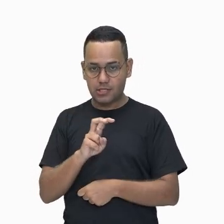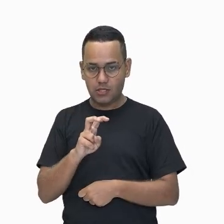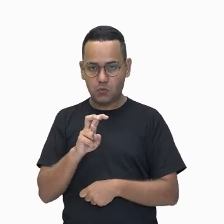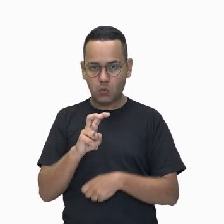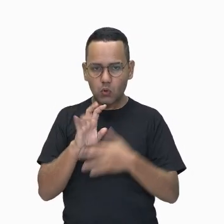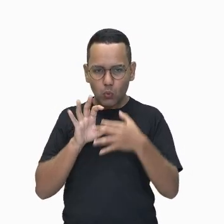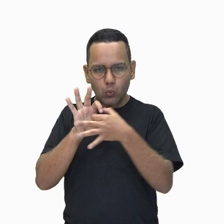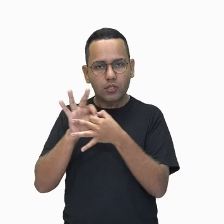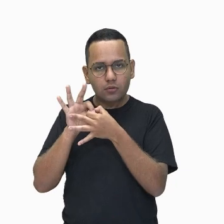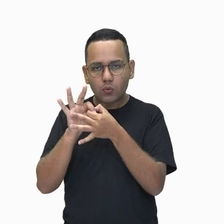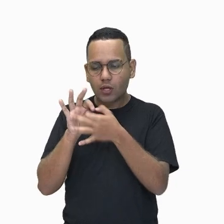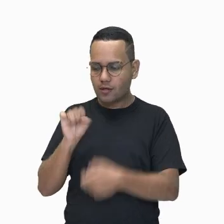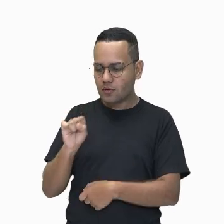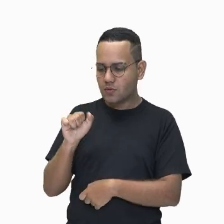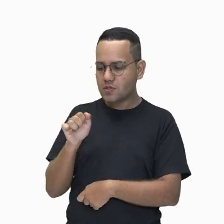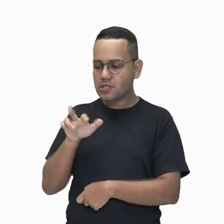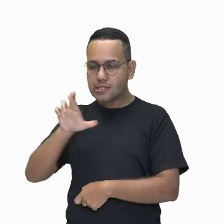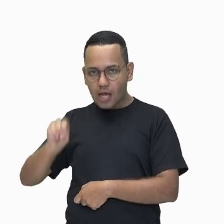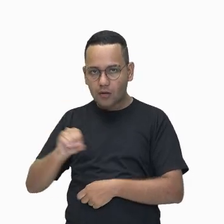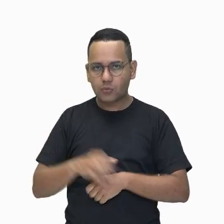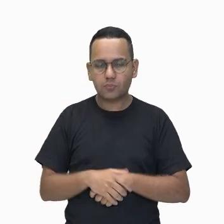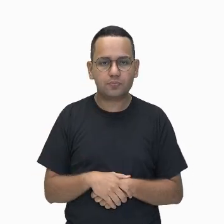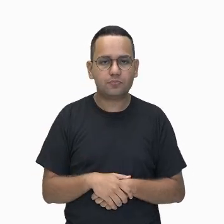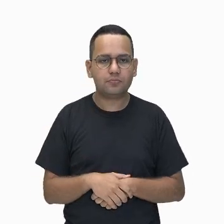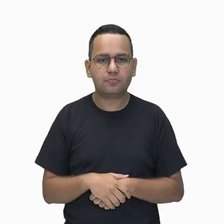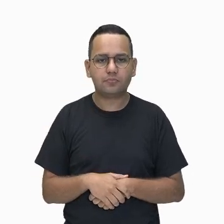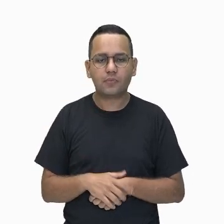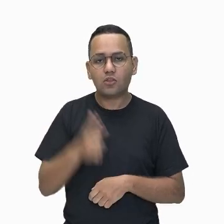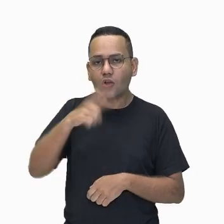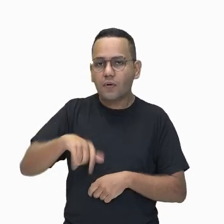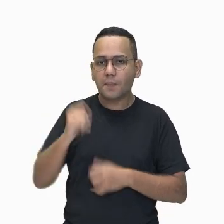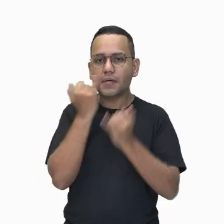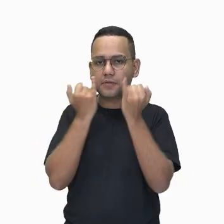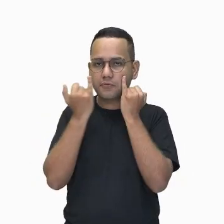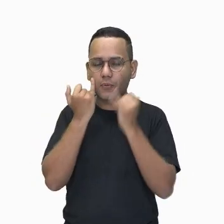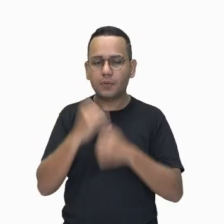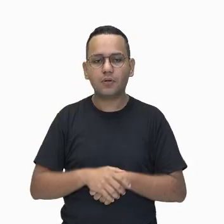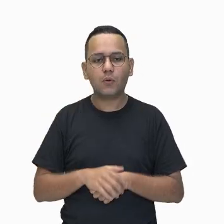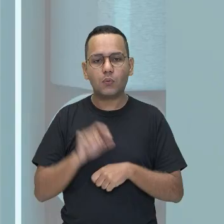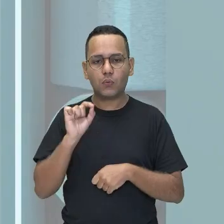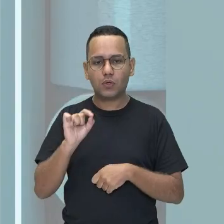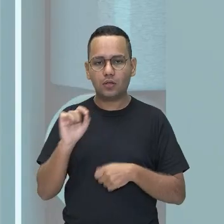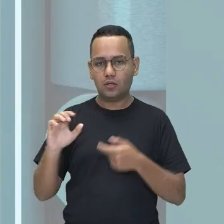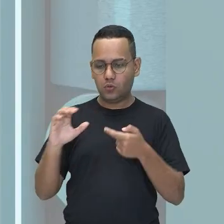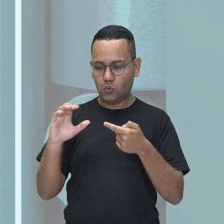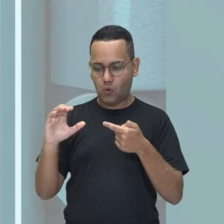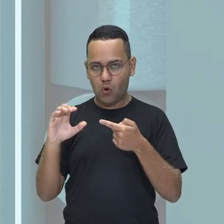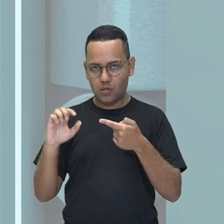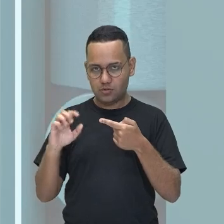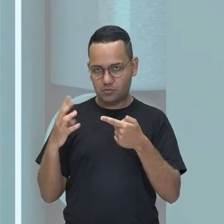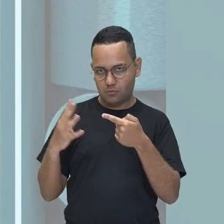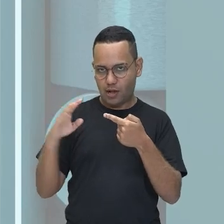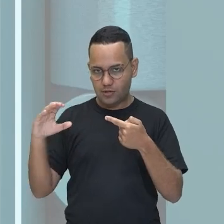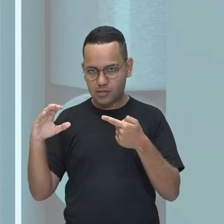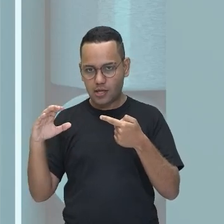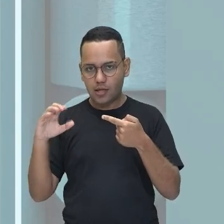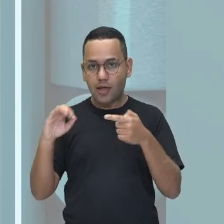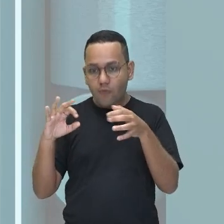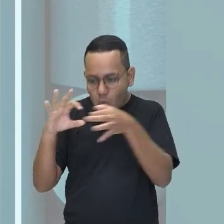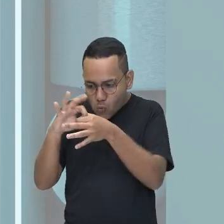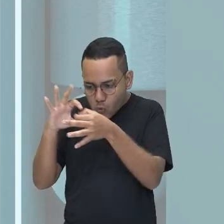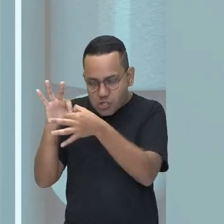o sacro. Só para reforçar uma informação, as vértebras do cóccix também são vértebras fundidas, elas se juntaram